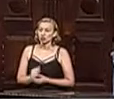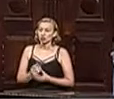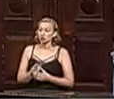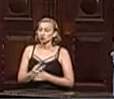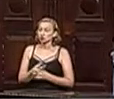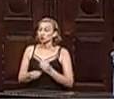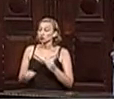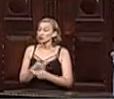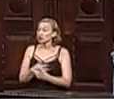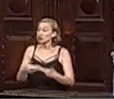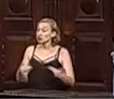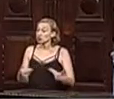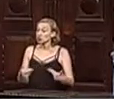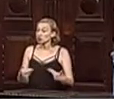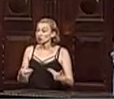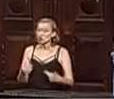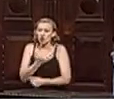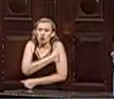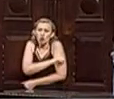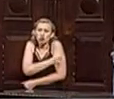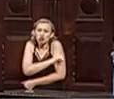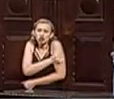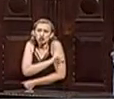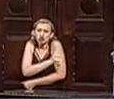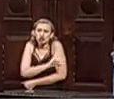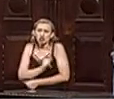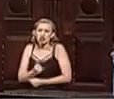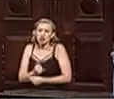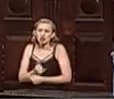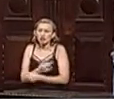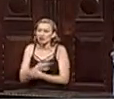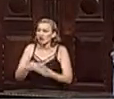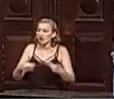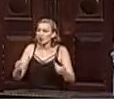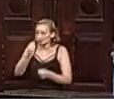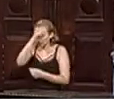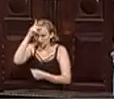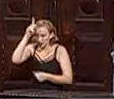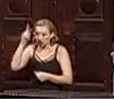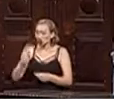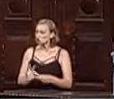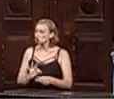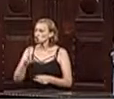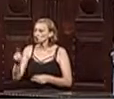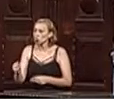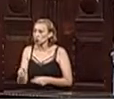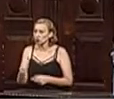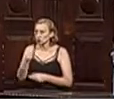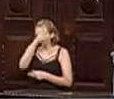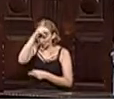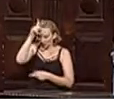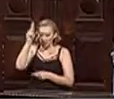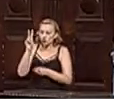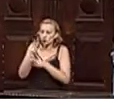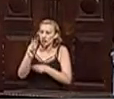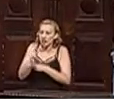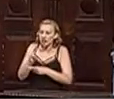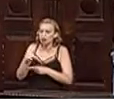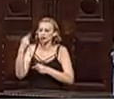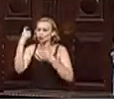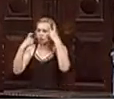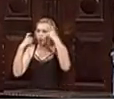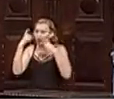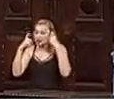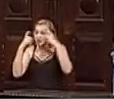história. O Rio de Janeiro teve diversos prefeitos ao longo do tempo e todos os prefeitos tiveram sempre o cuidado e a preocupação